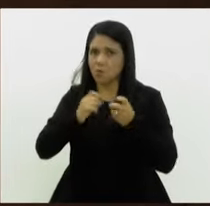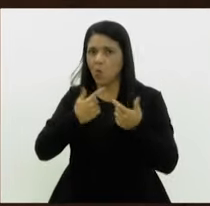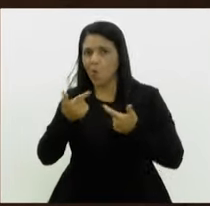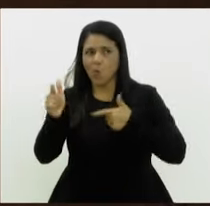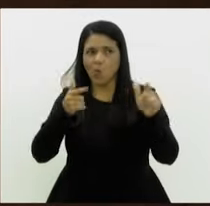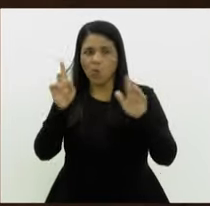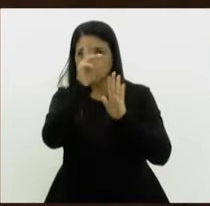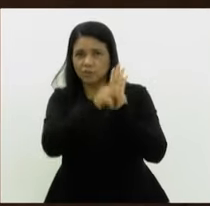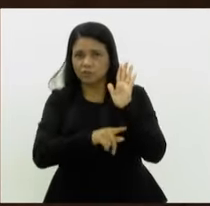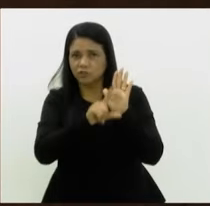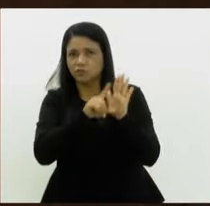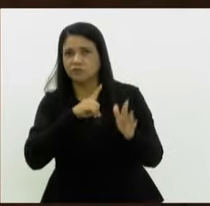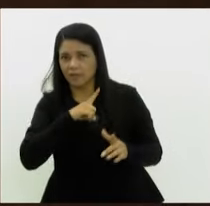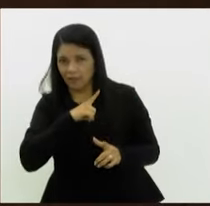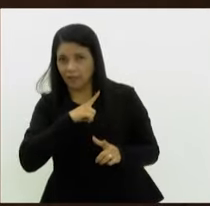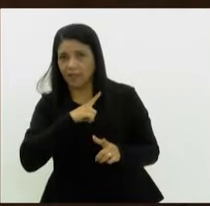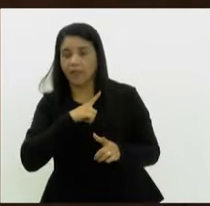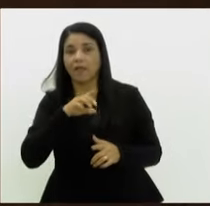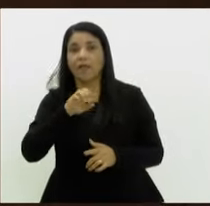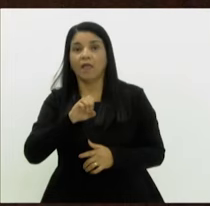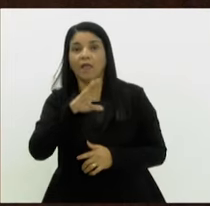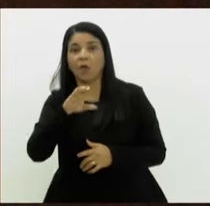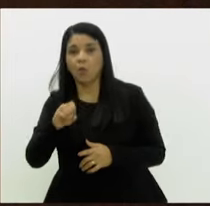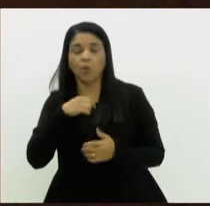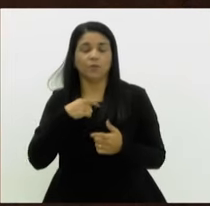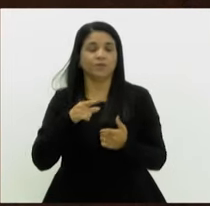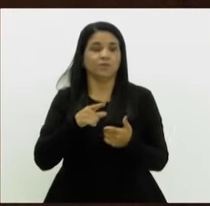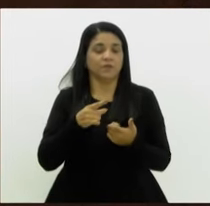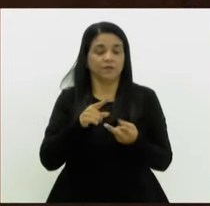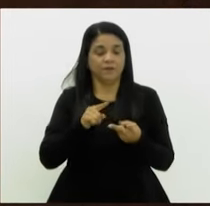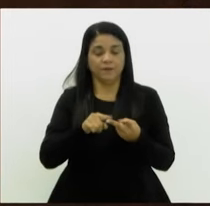caso do projeto na Régua,